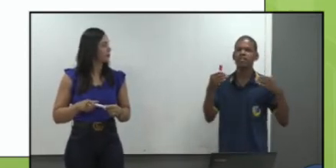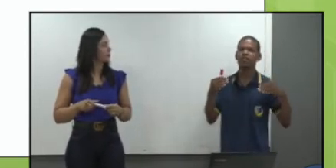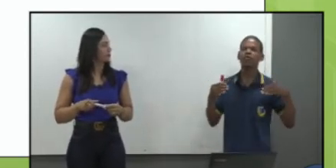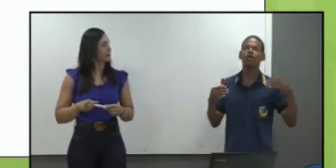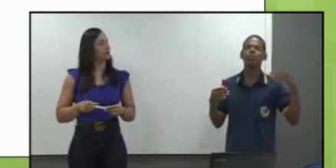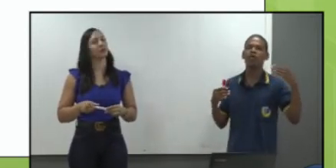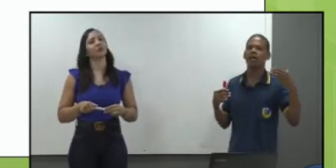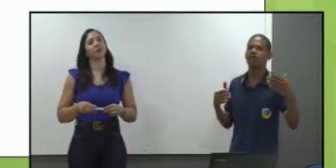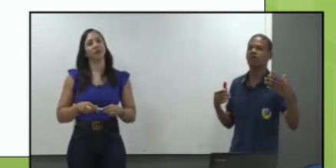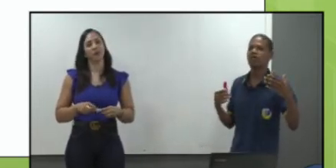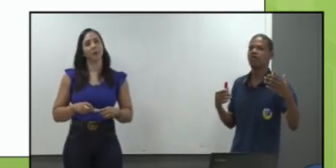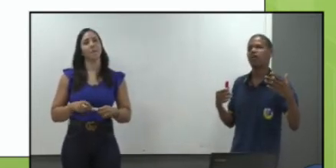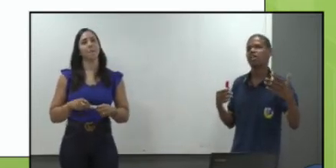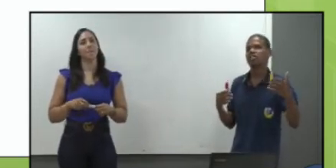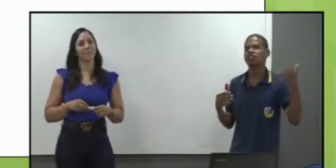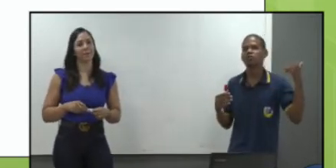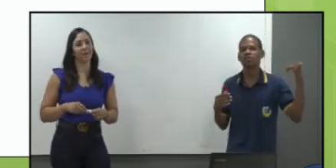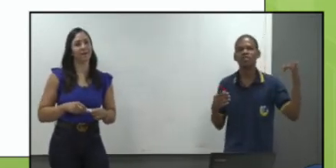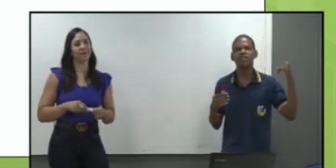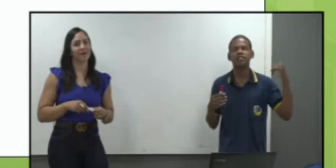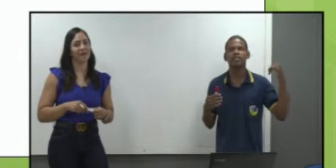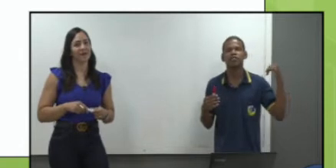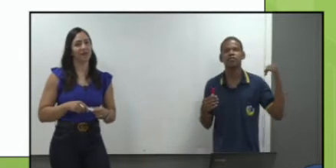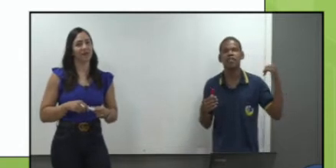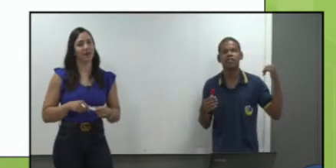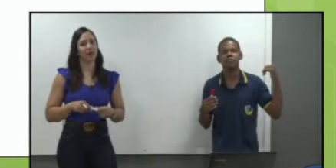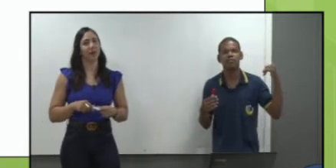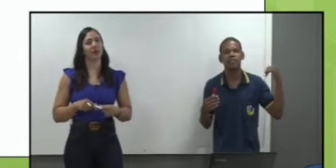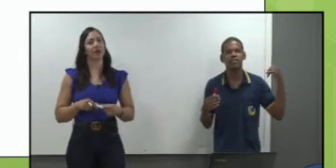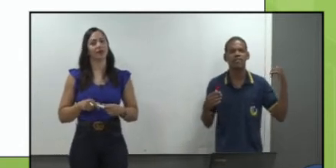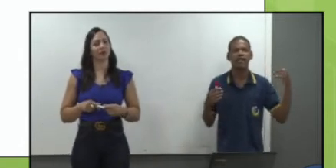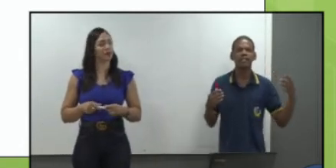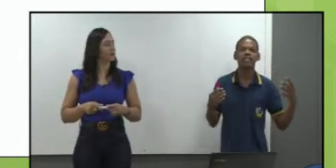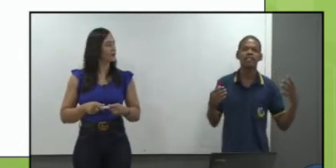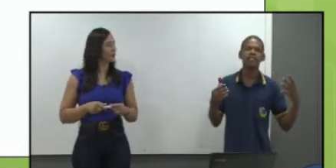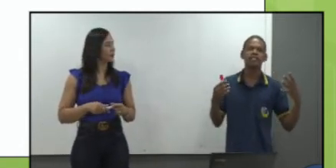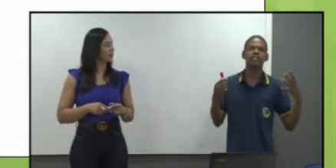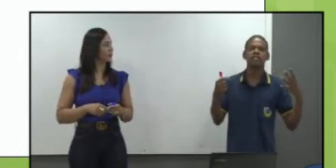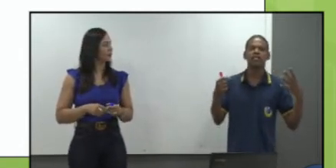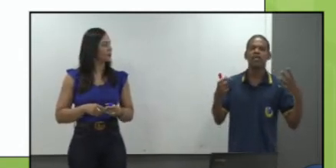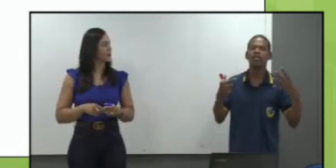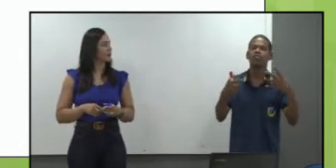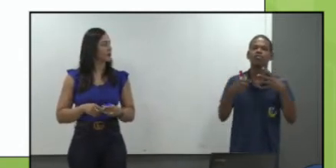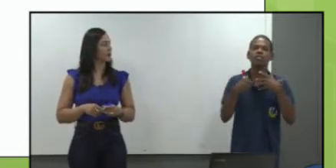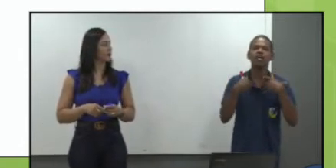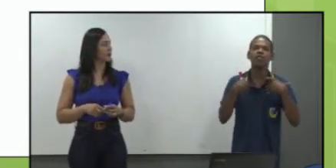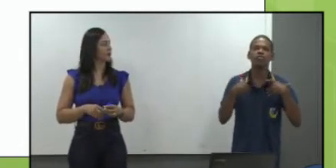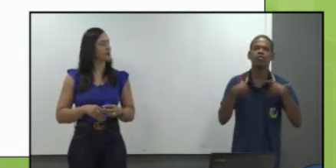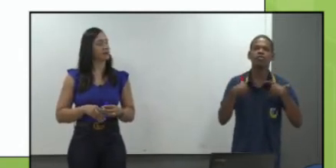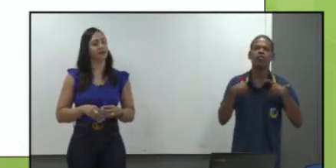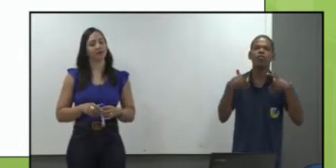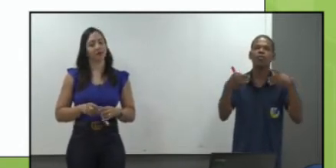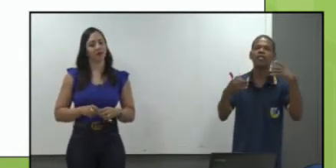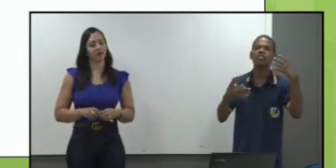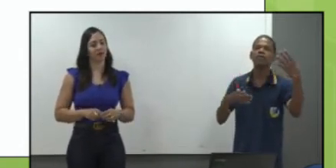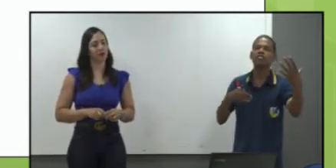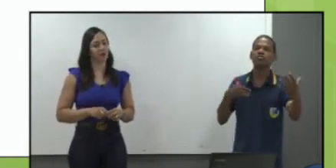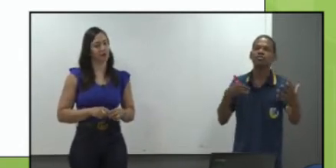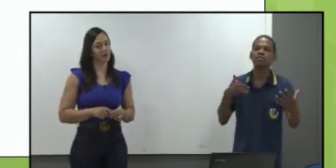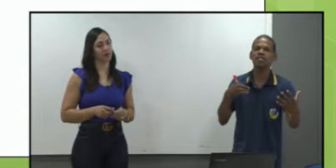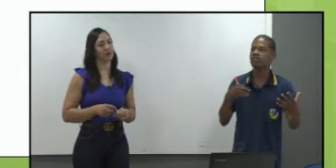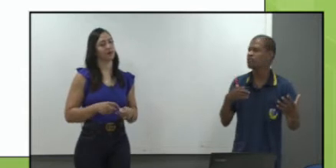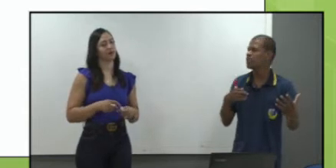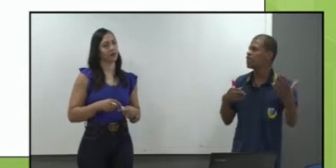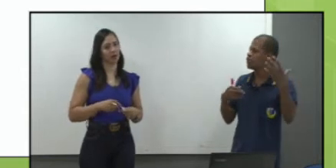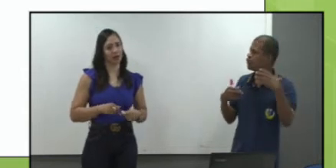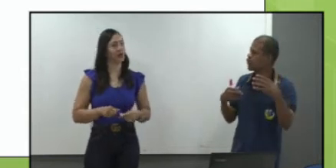a expressão corporal. A gente viu nos slides anteriores, né, isso, que a dança, ela usa o seu corpo para